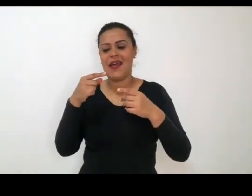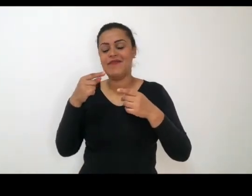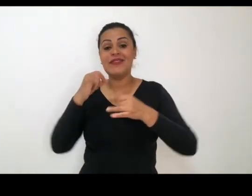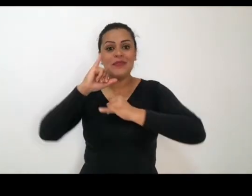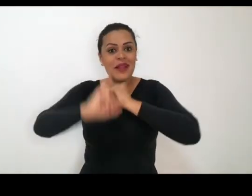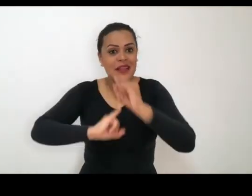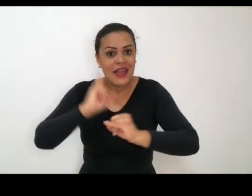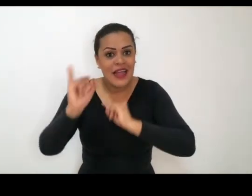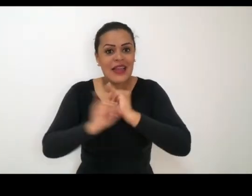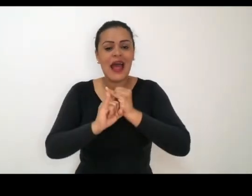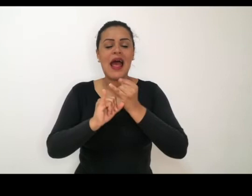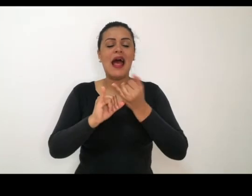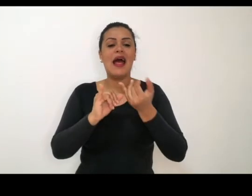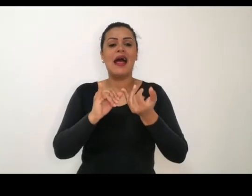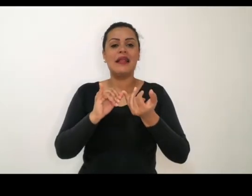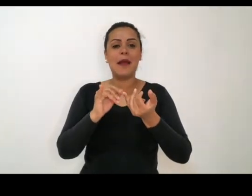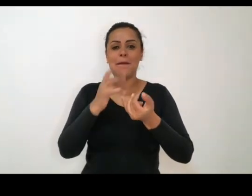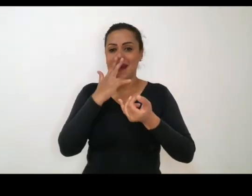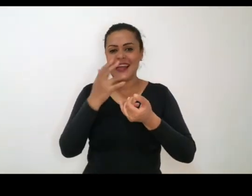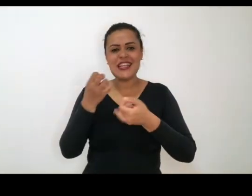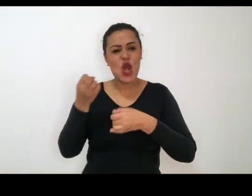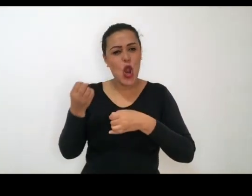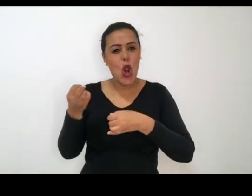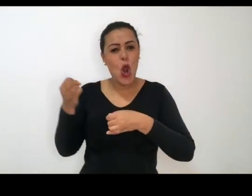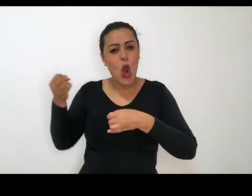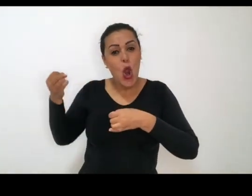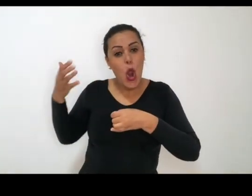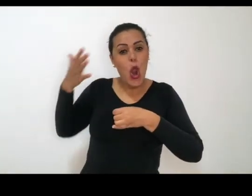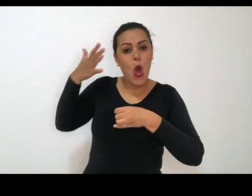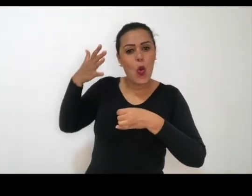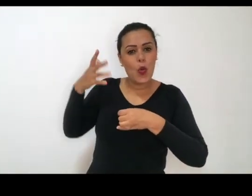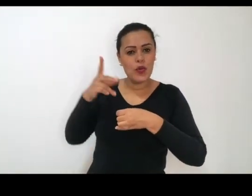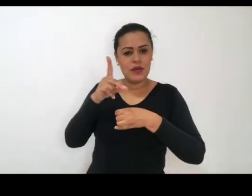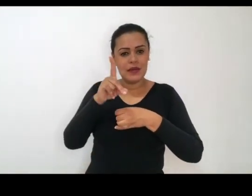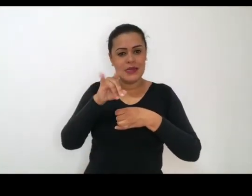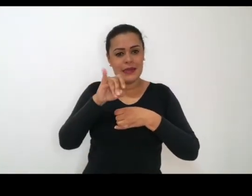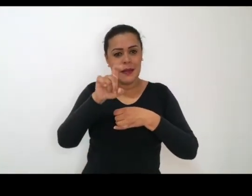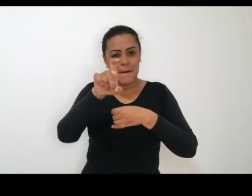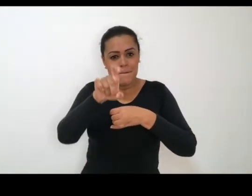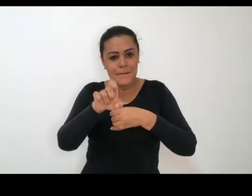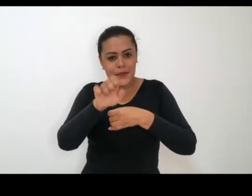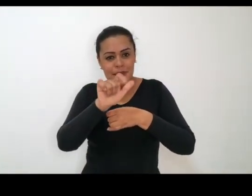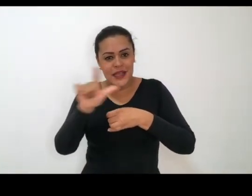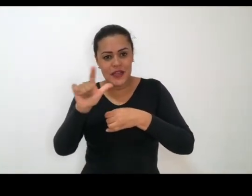de pixels, né? Mas a gente está se relacionando por esse lugar.